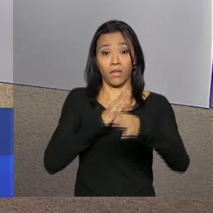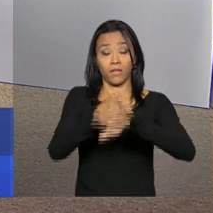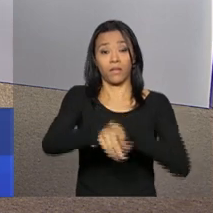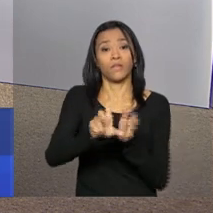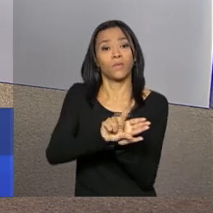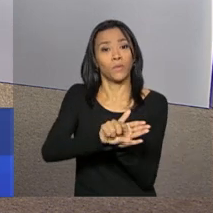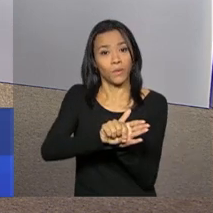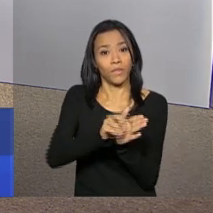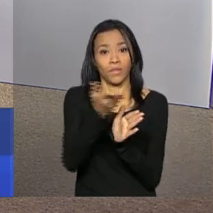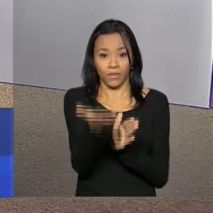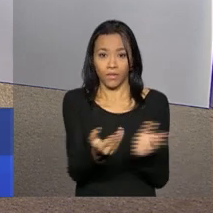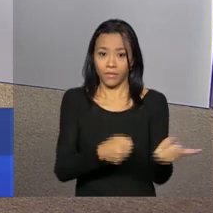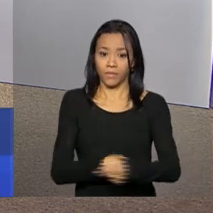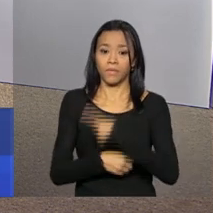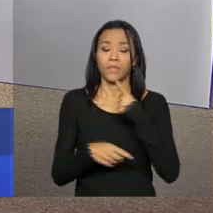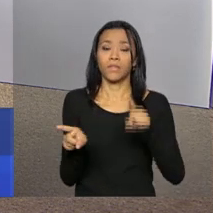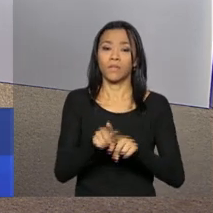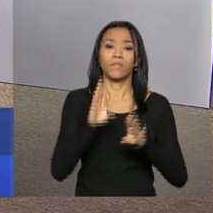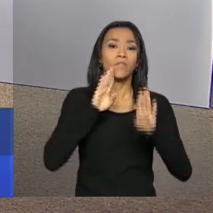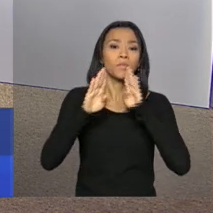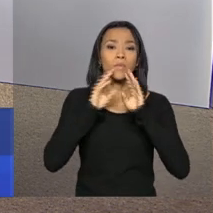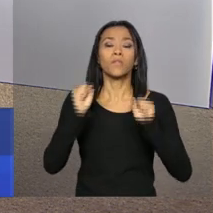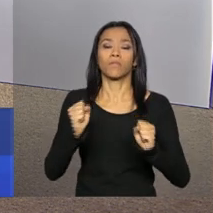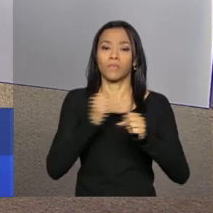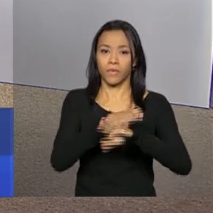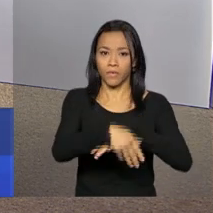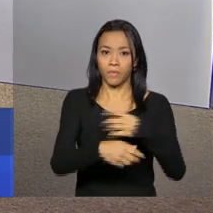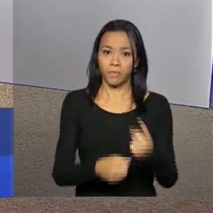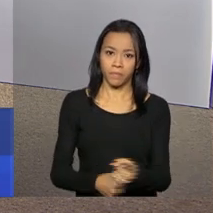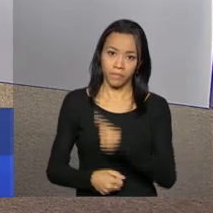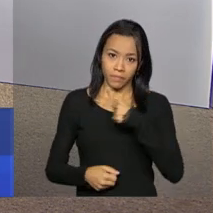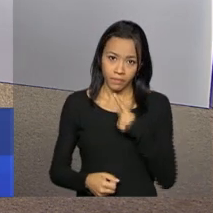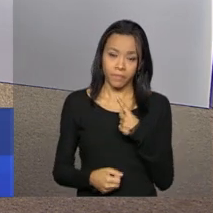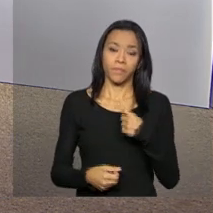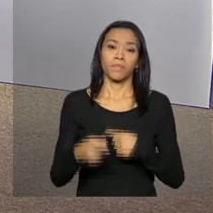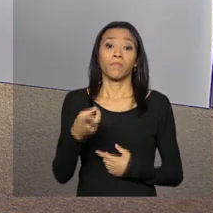sociais, twitter.com/tvnbr,